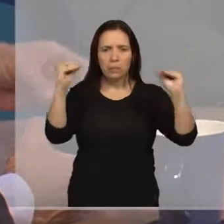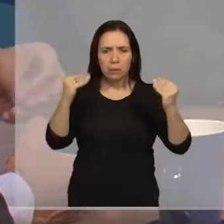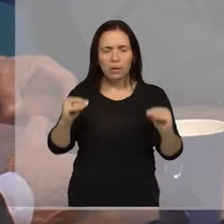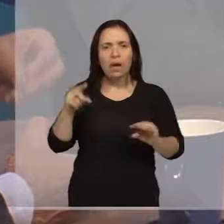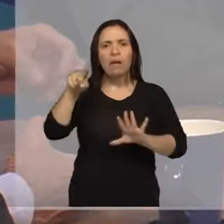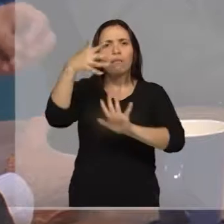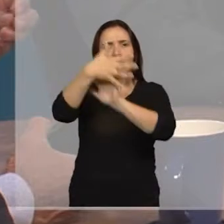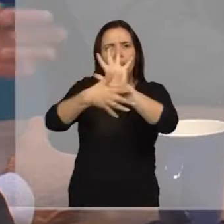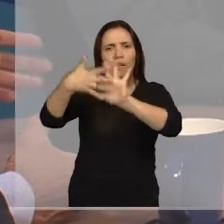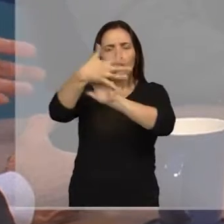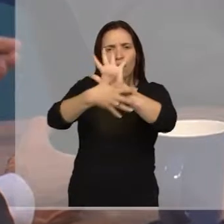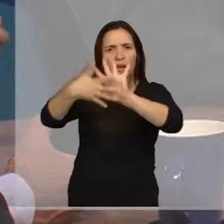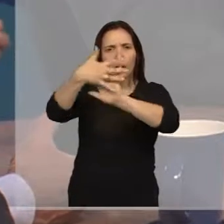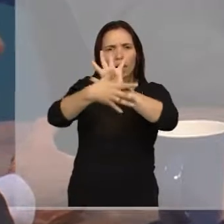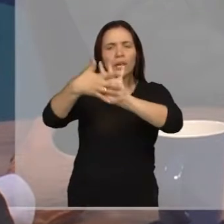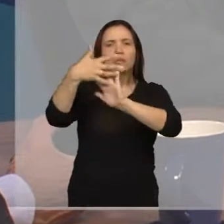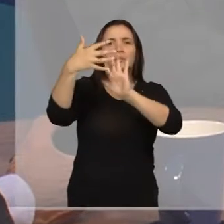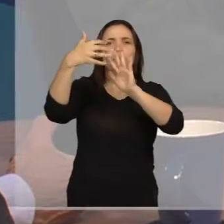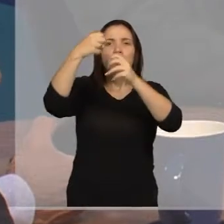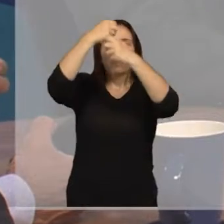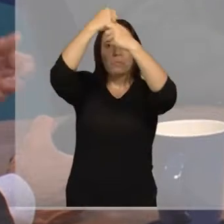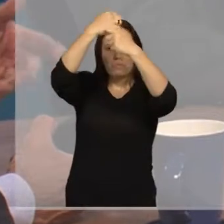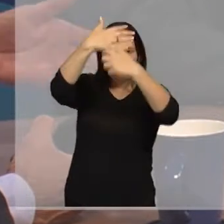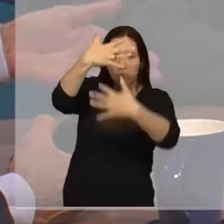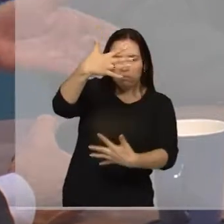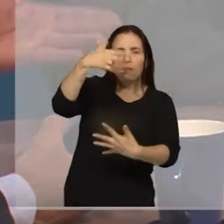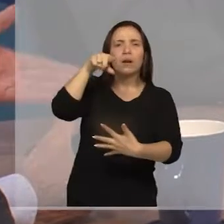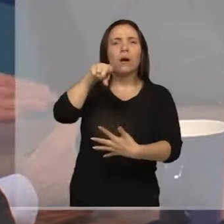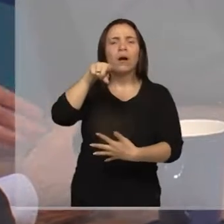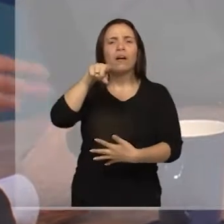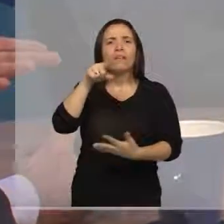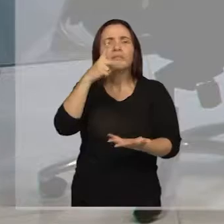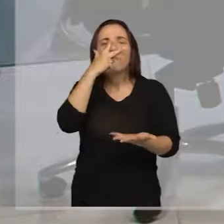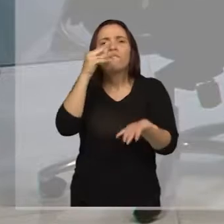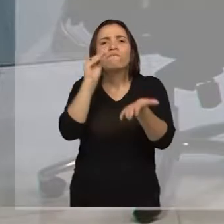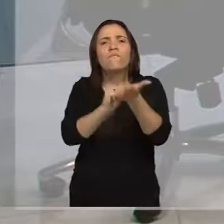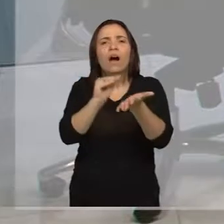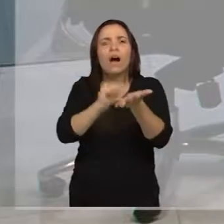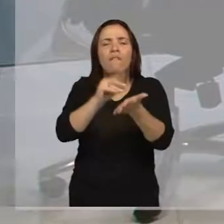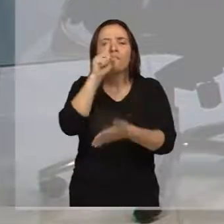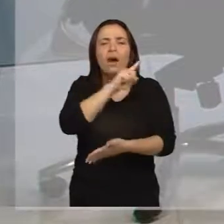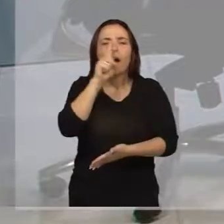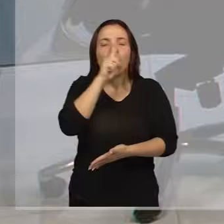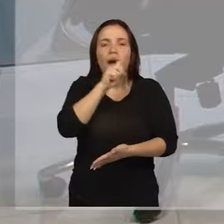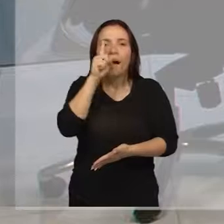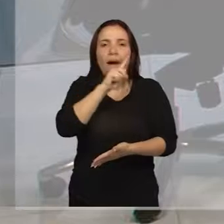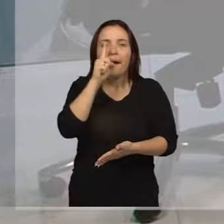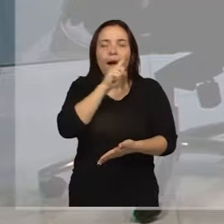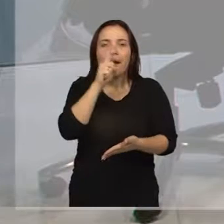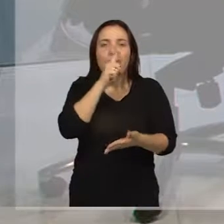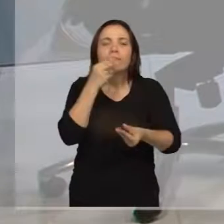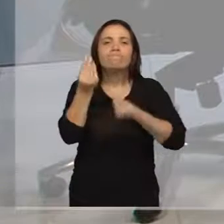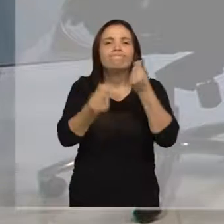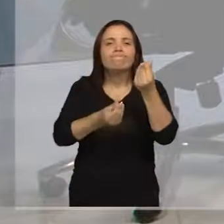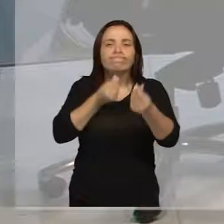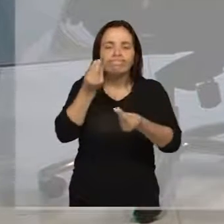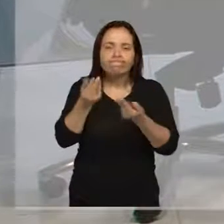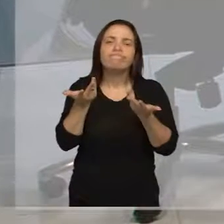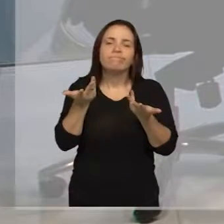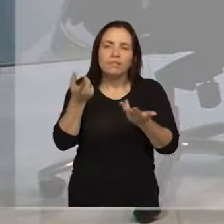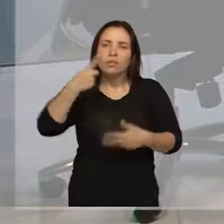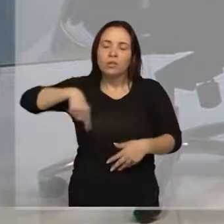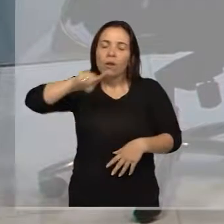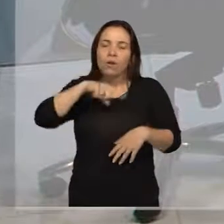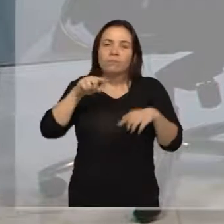próprio texto, a forma redacional, sem contar com o vazio, é realmente algo que nos